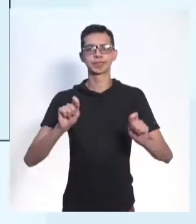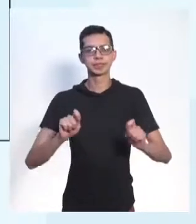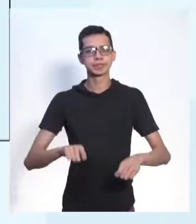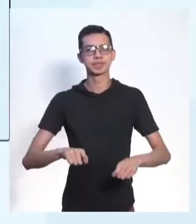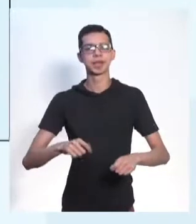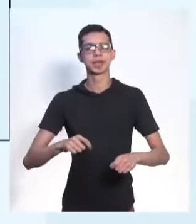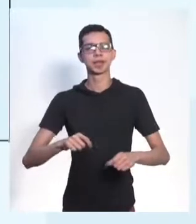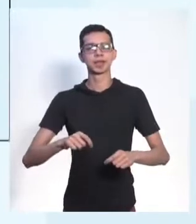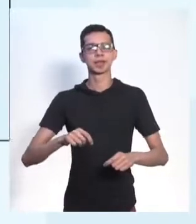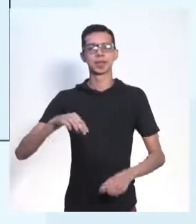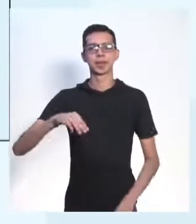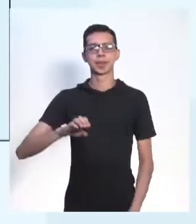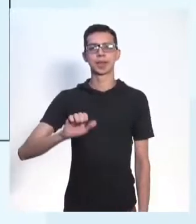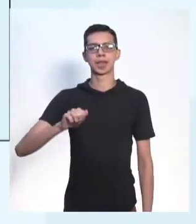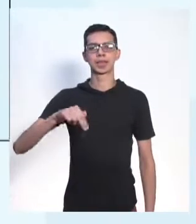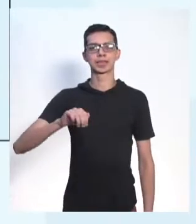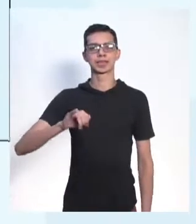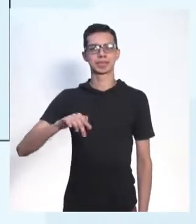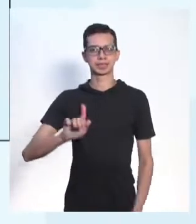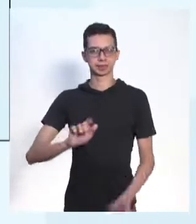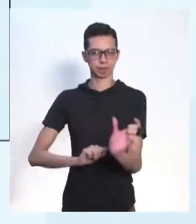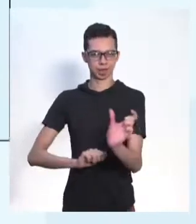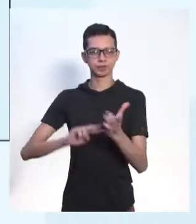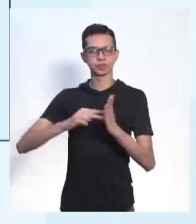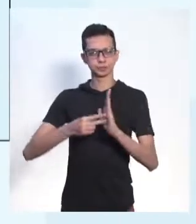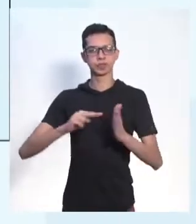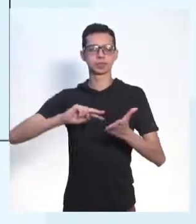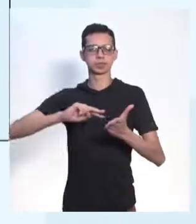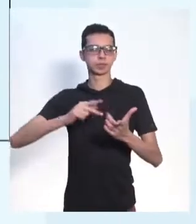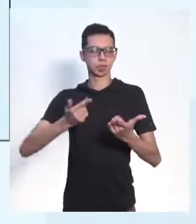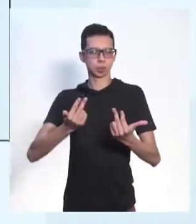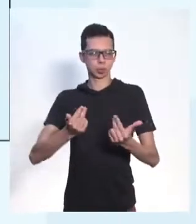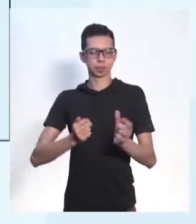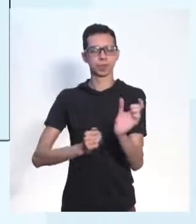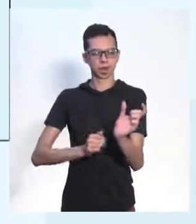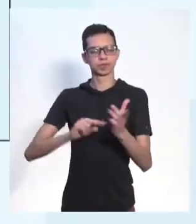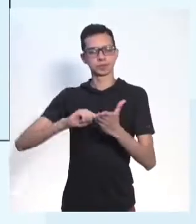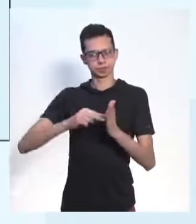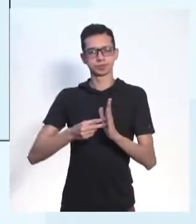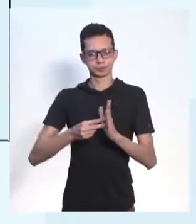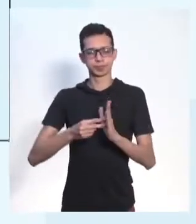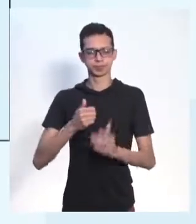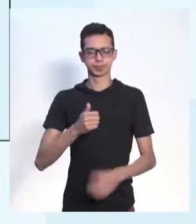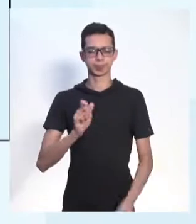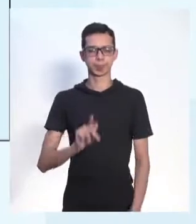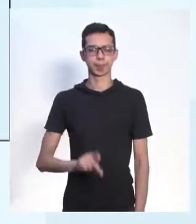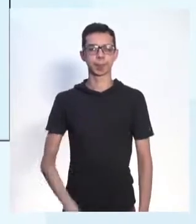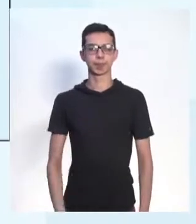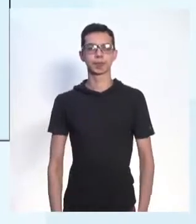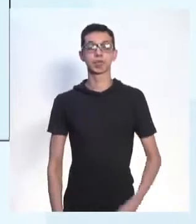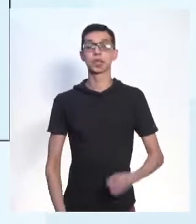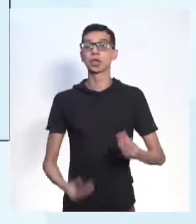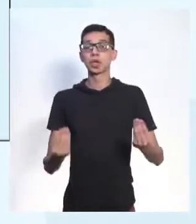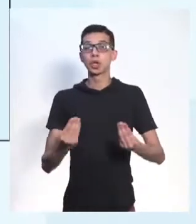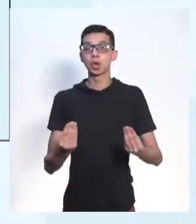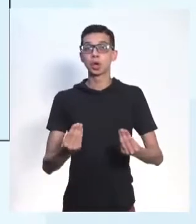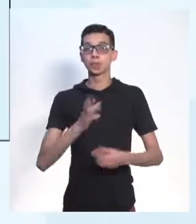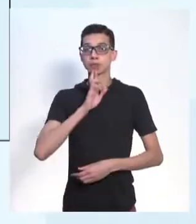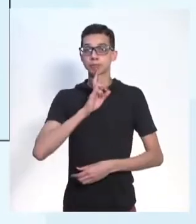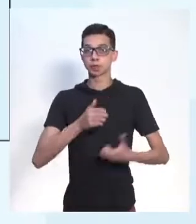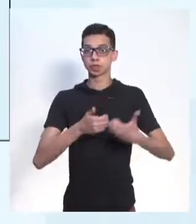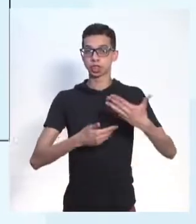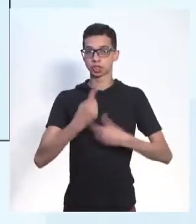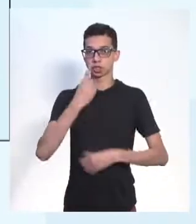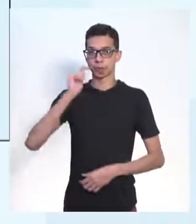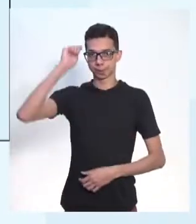no chat para ajudar nossa moderadora. Então, se eu colocar ali embaixo como está escrito, ó, how to answer the chat, como responder no chat. Então, se eu colocar, se você acha